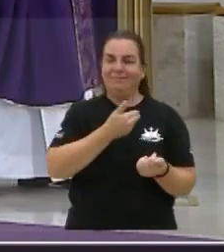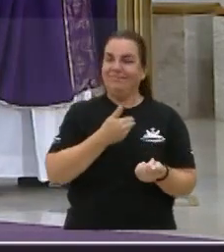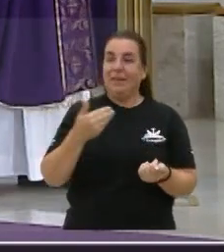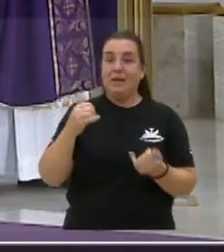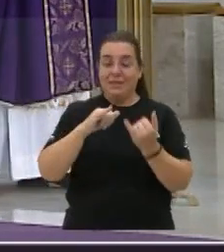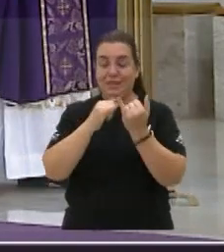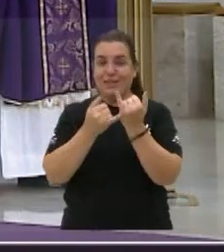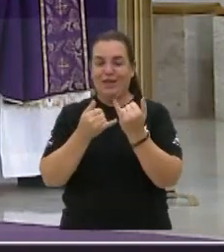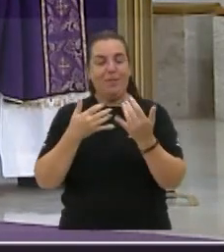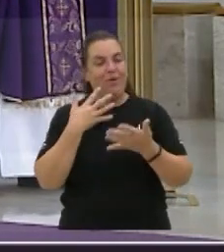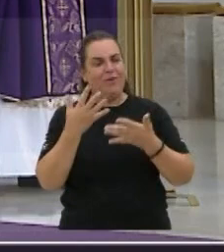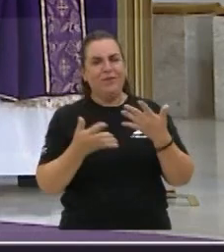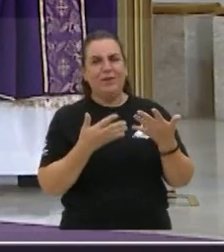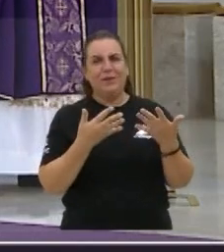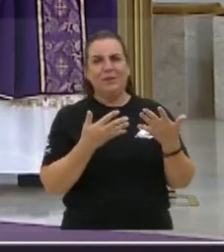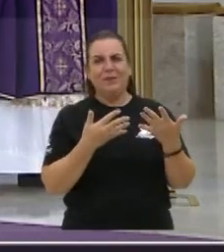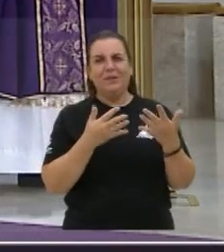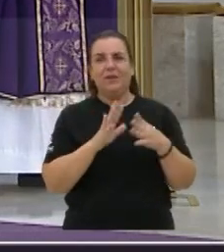porque acreditaste.